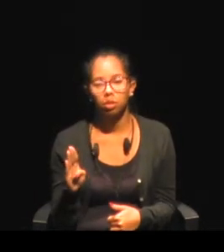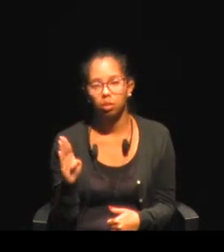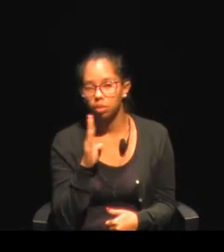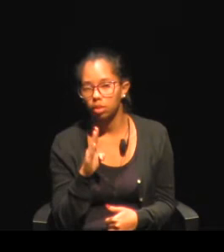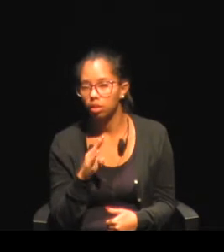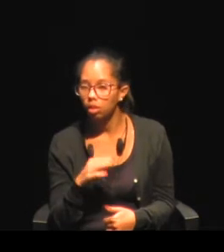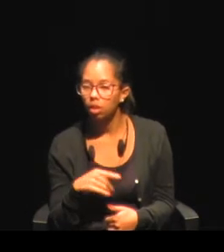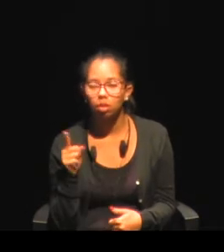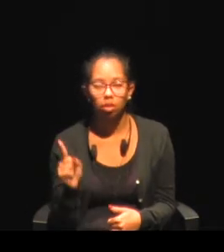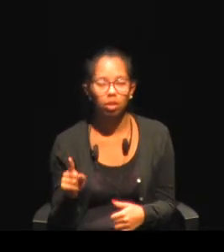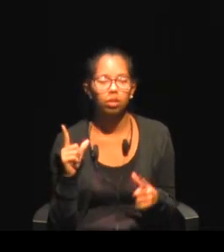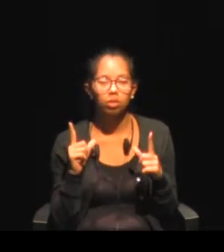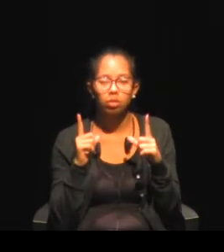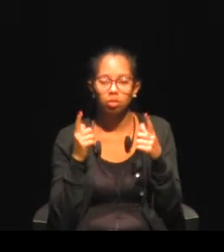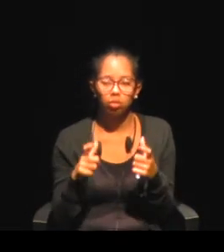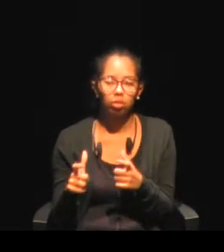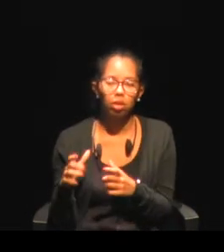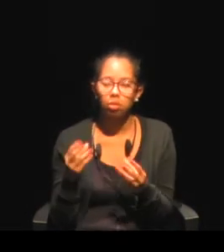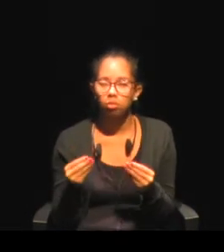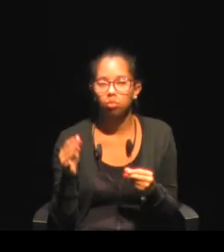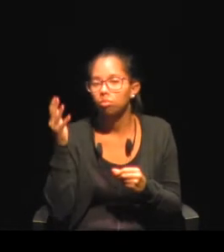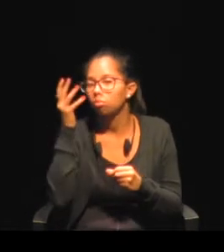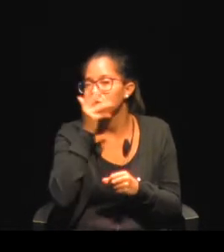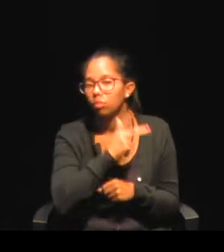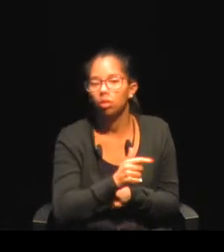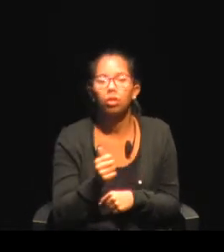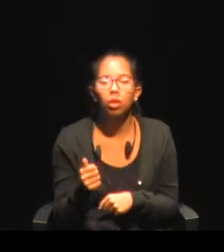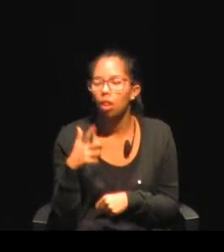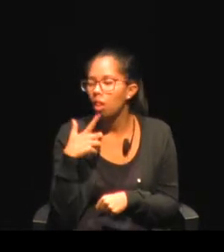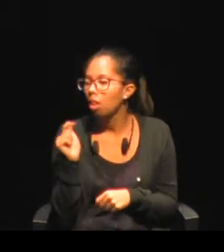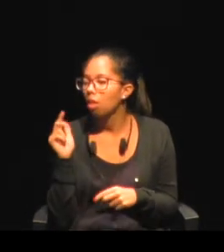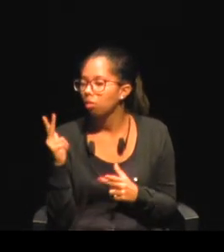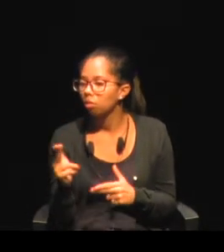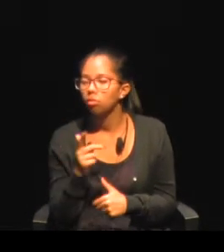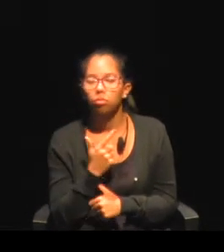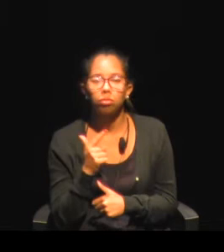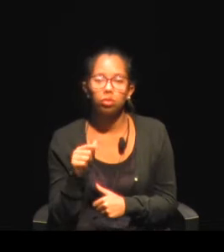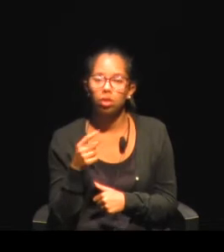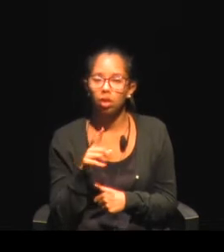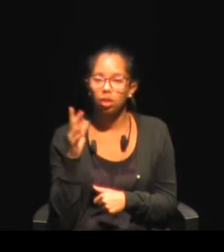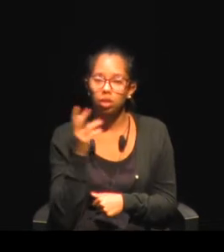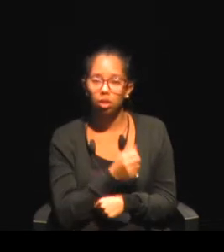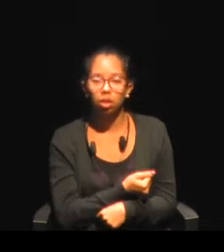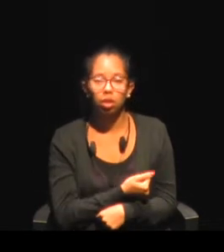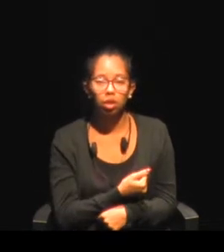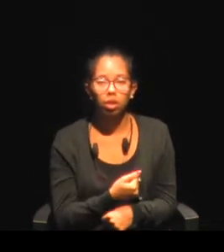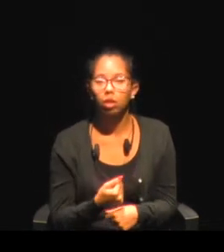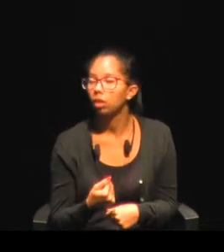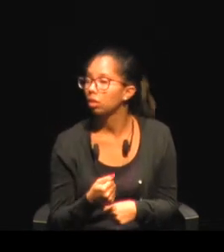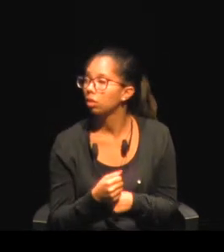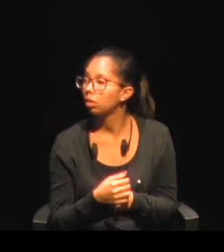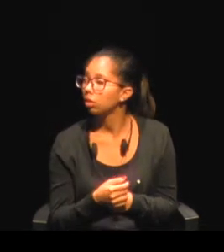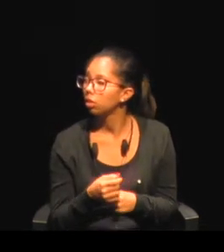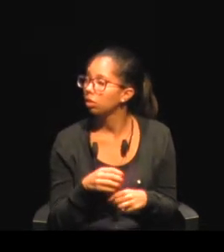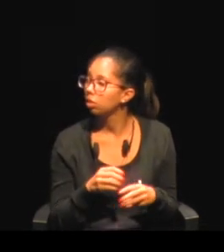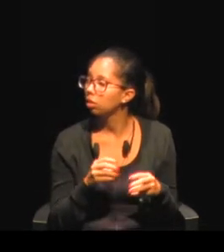Tem essa fotografia mostra bem, né, o que é essa oferta absurda de espaço,